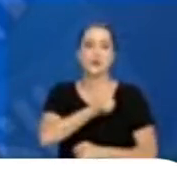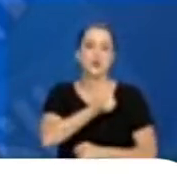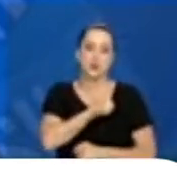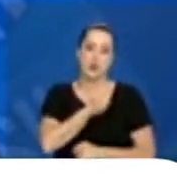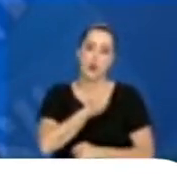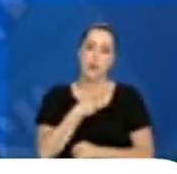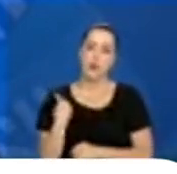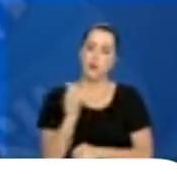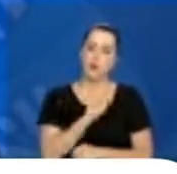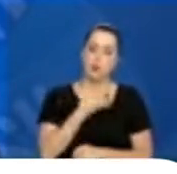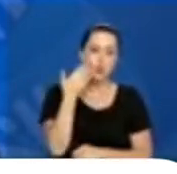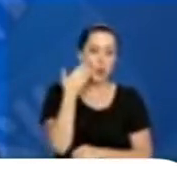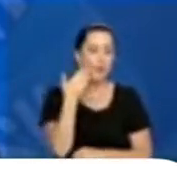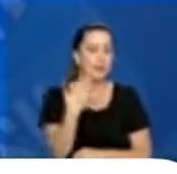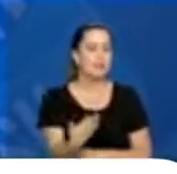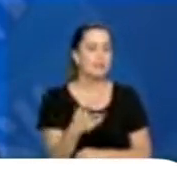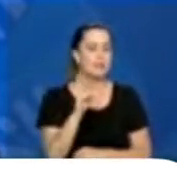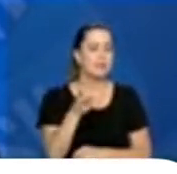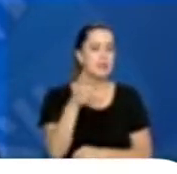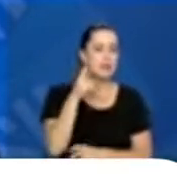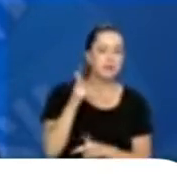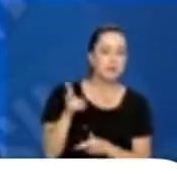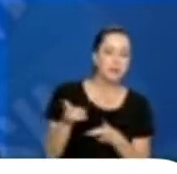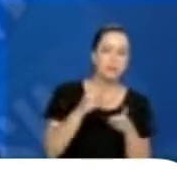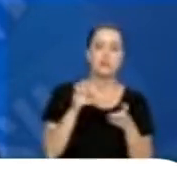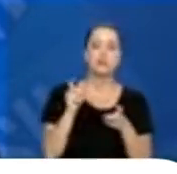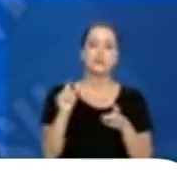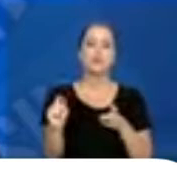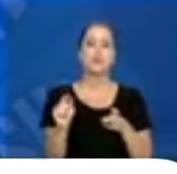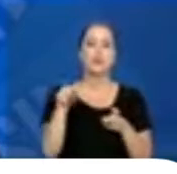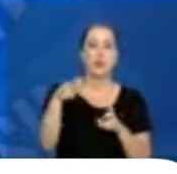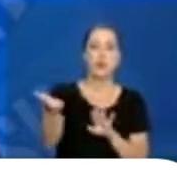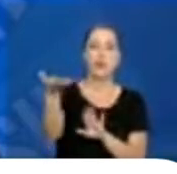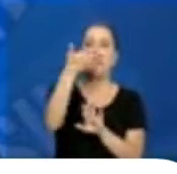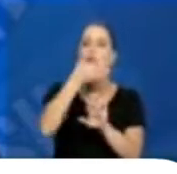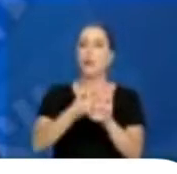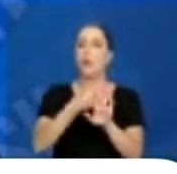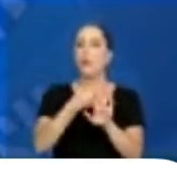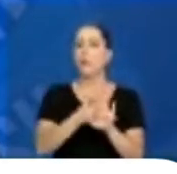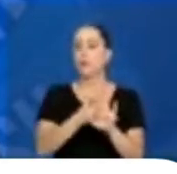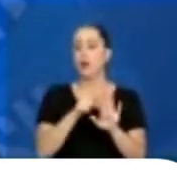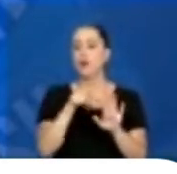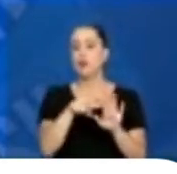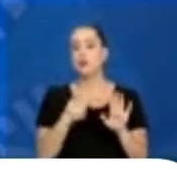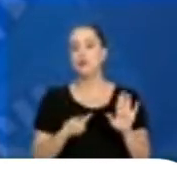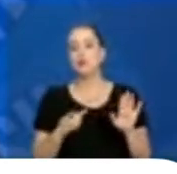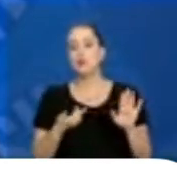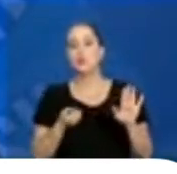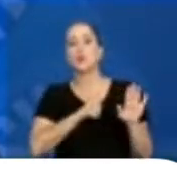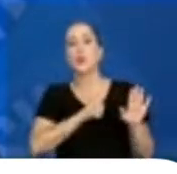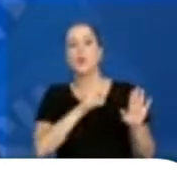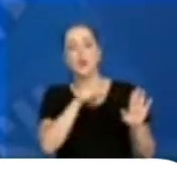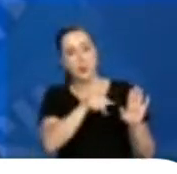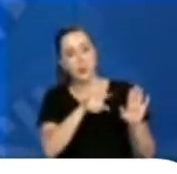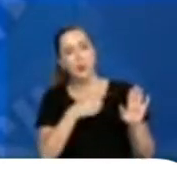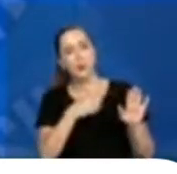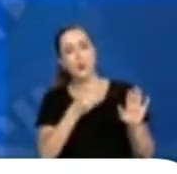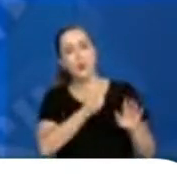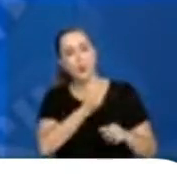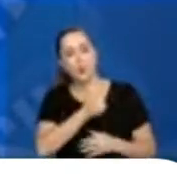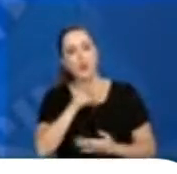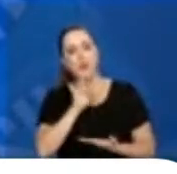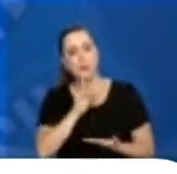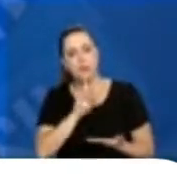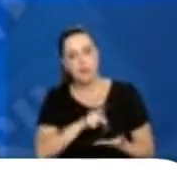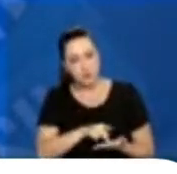sempre olha tentando entender o que pode estar por trás daquele número e o quanto aquilo pode estar errado e por que margem